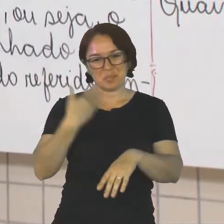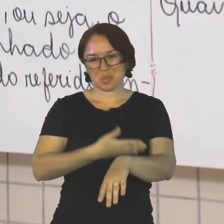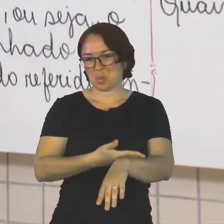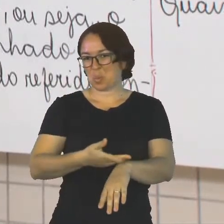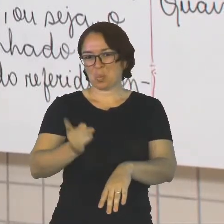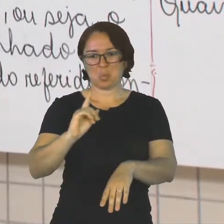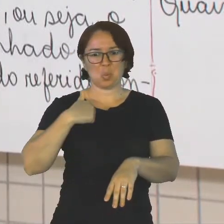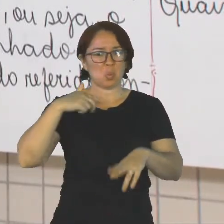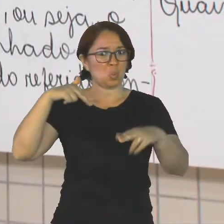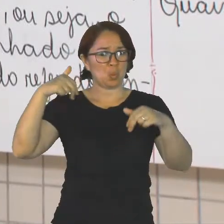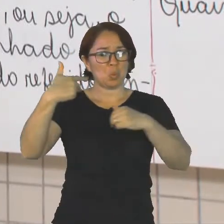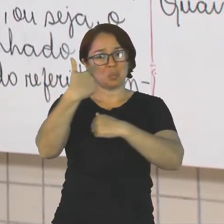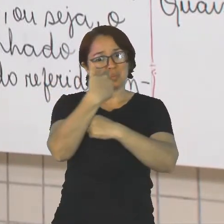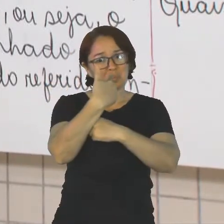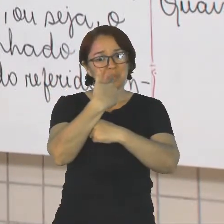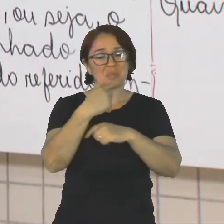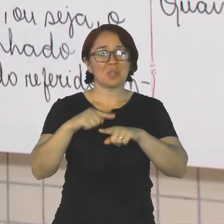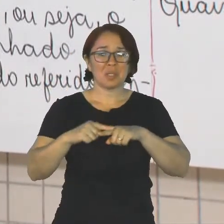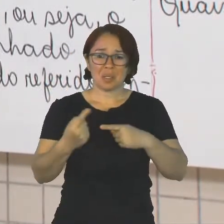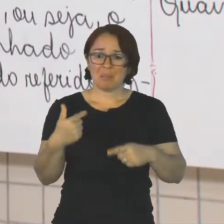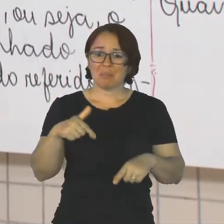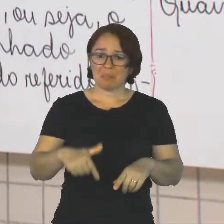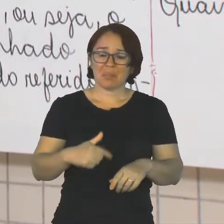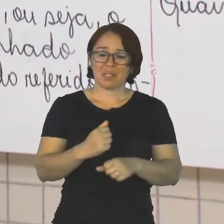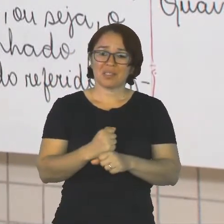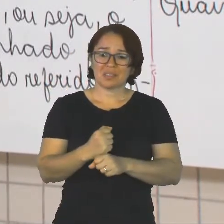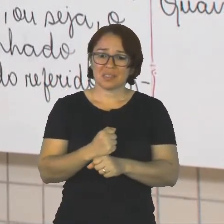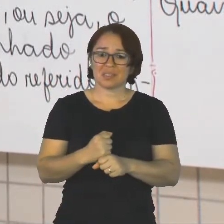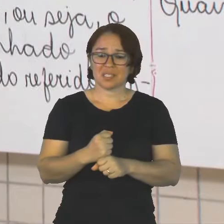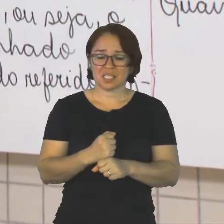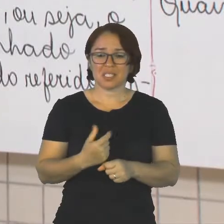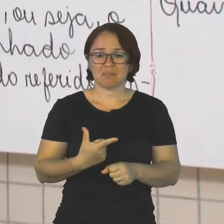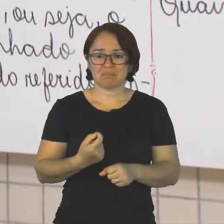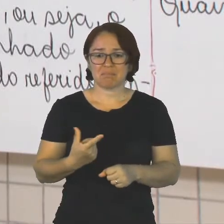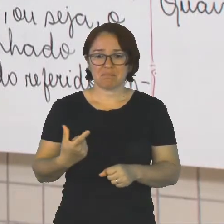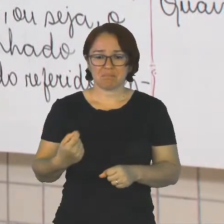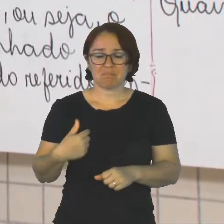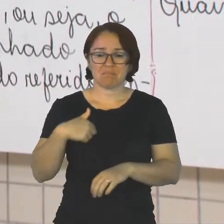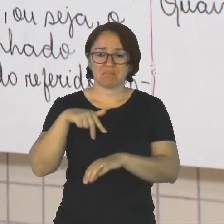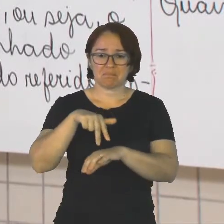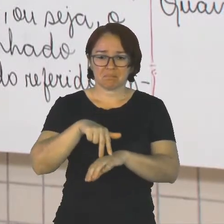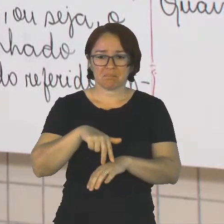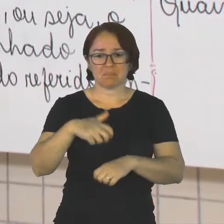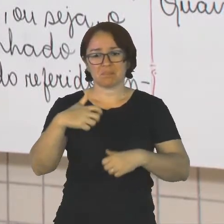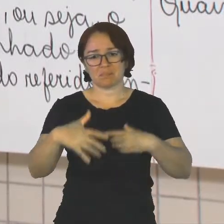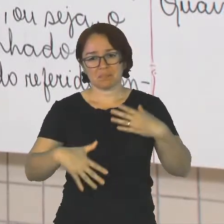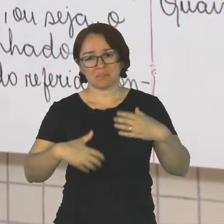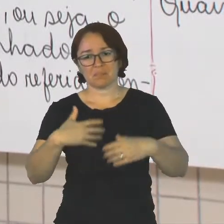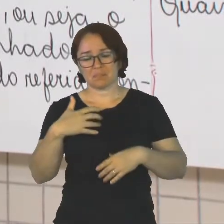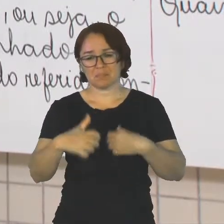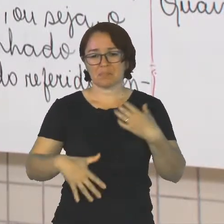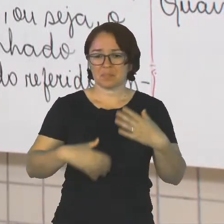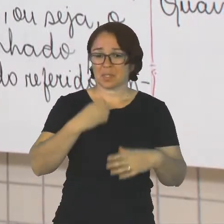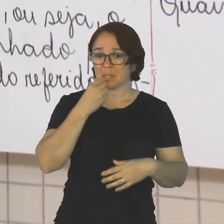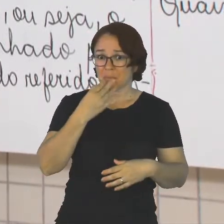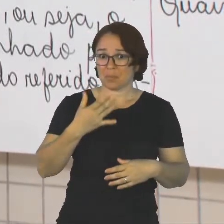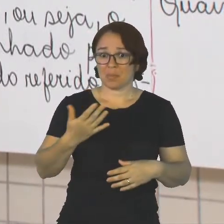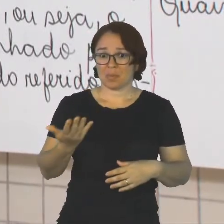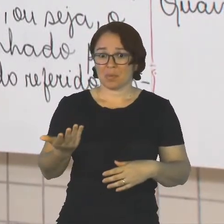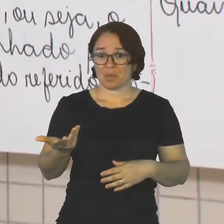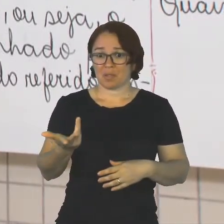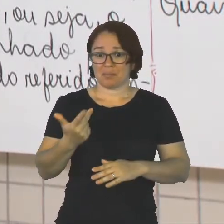realidade, mas esse ano foi um ano que fez com que a gente desenvolvesse essa capacidade